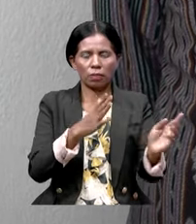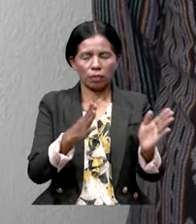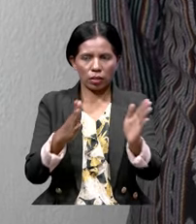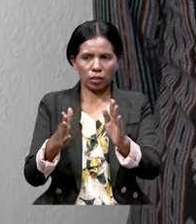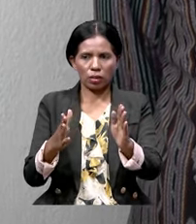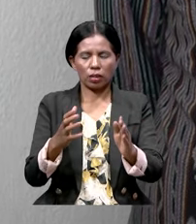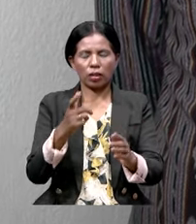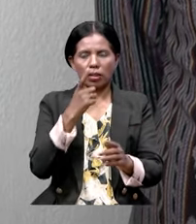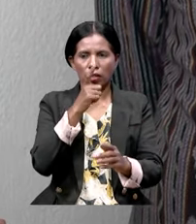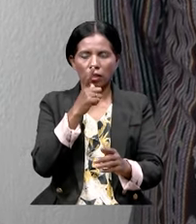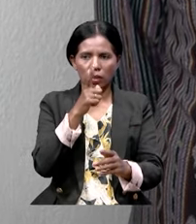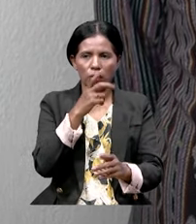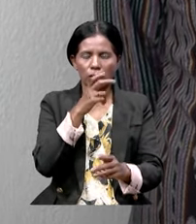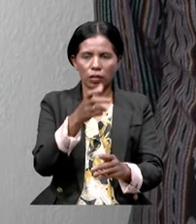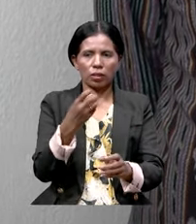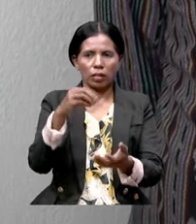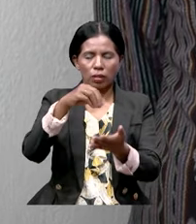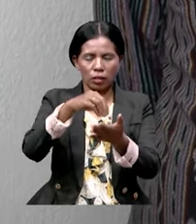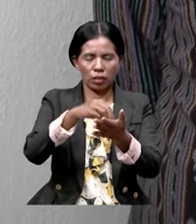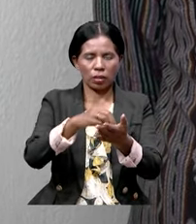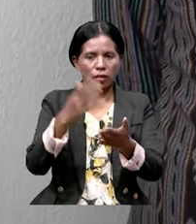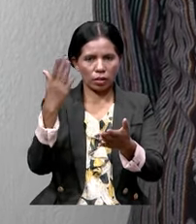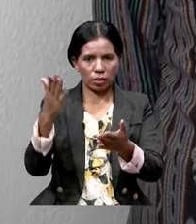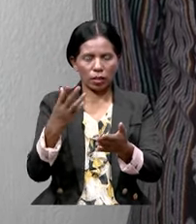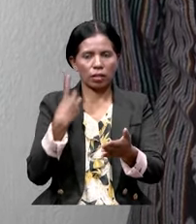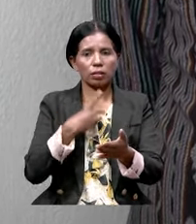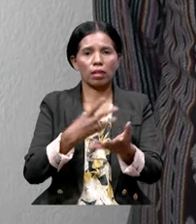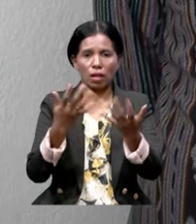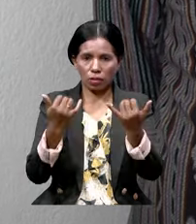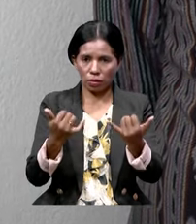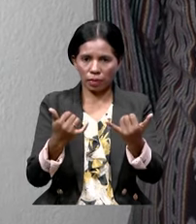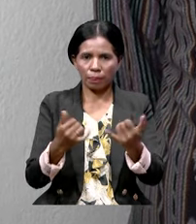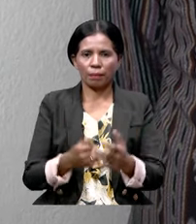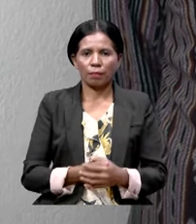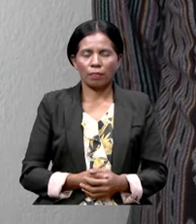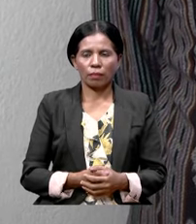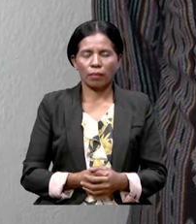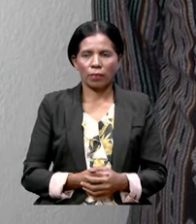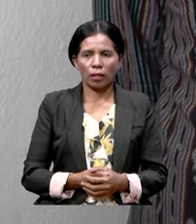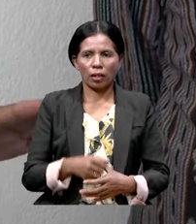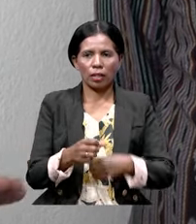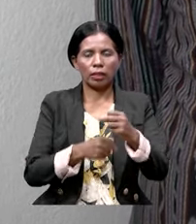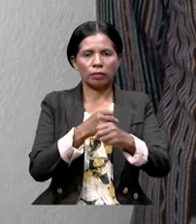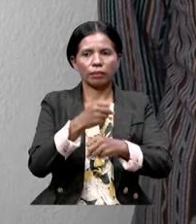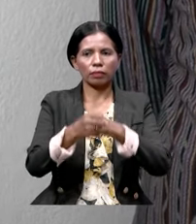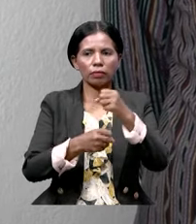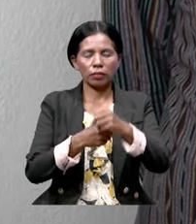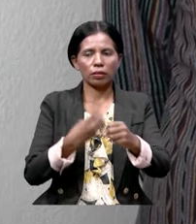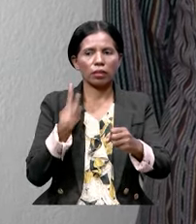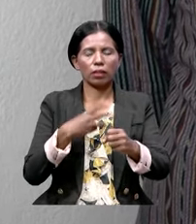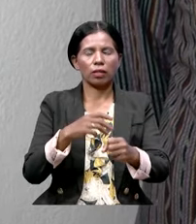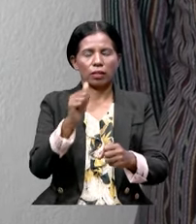ia lian português ita halo investimento ida ita agora dau ia ia tinantina ita ia mais de